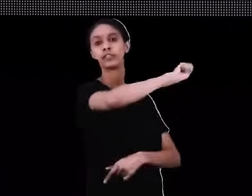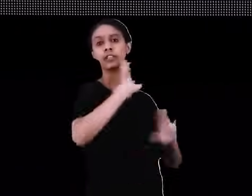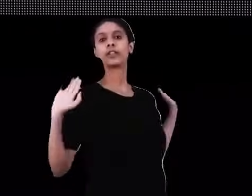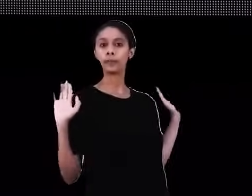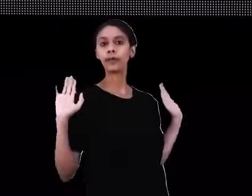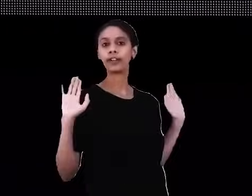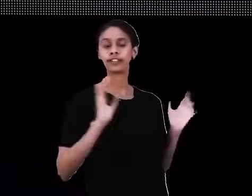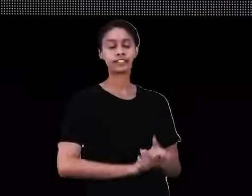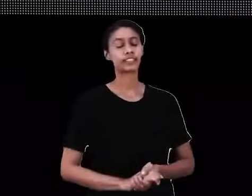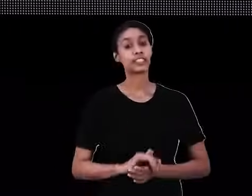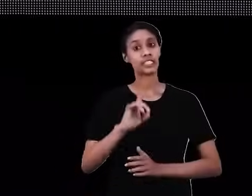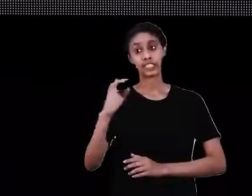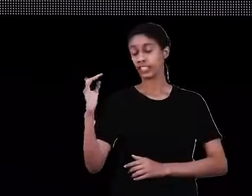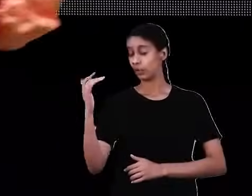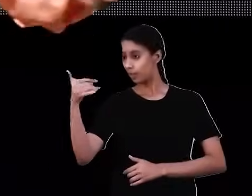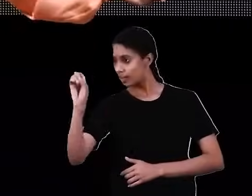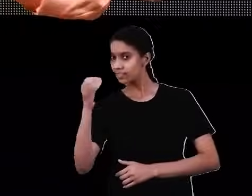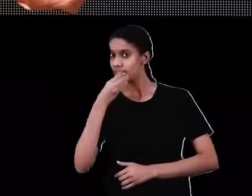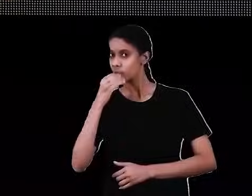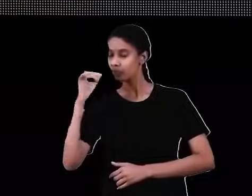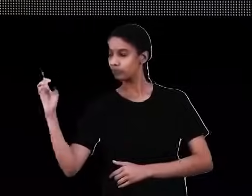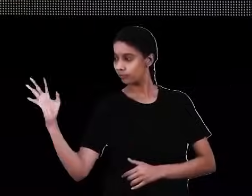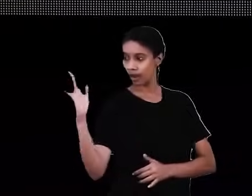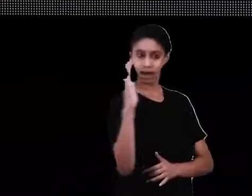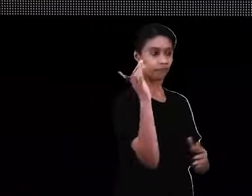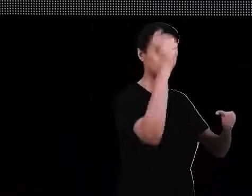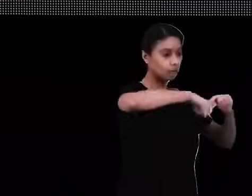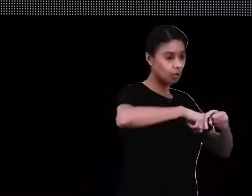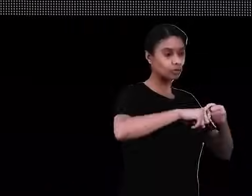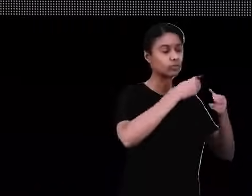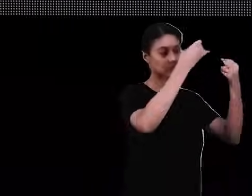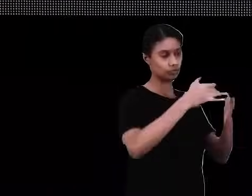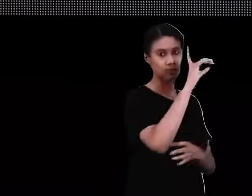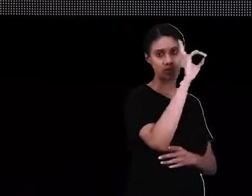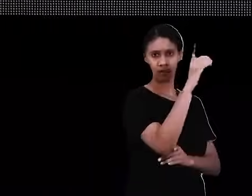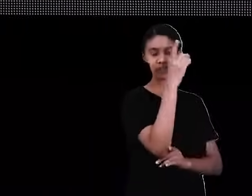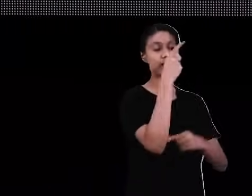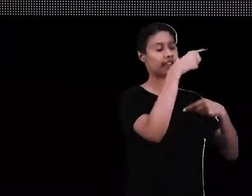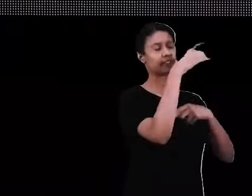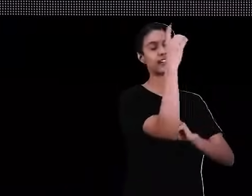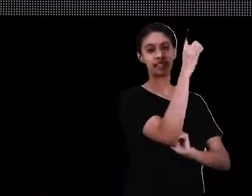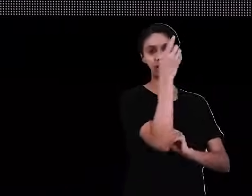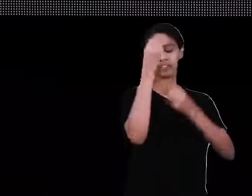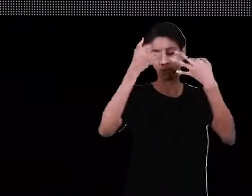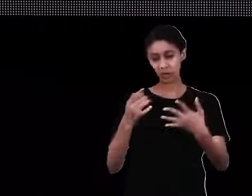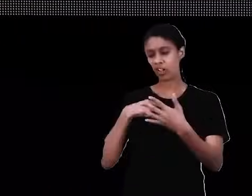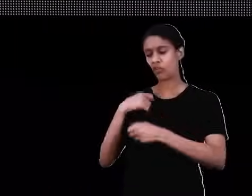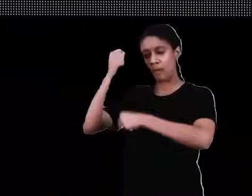e contam para Davi o que tinha acontecido, Davi ficou indignado, irado, disse: vou matar todo mundo. Agora a gente volta